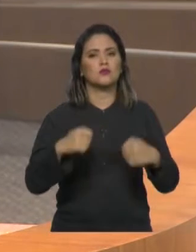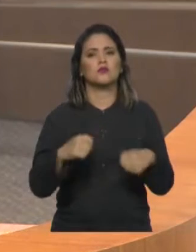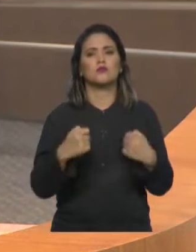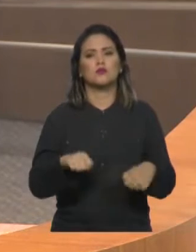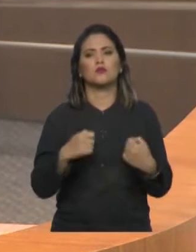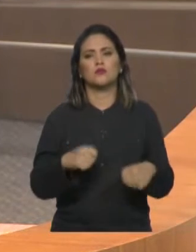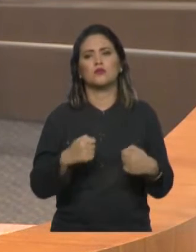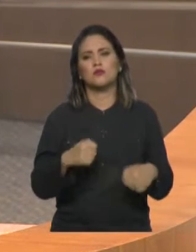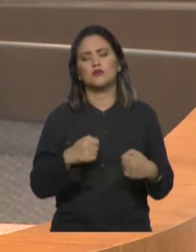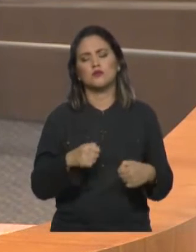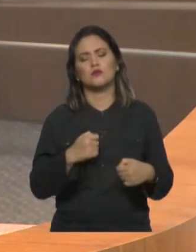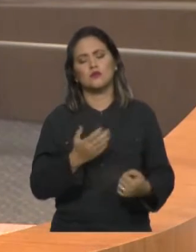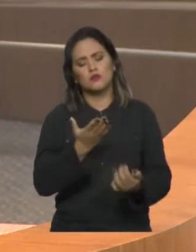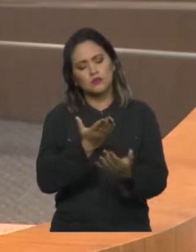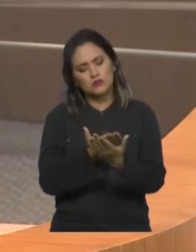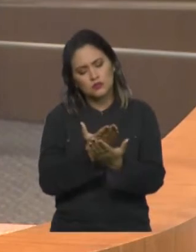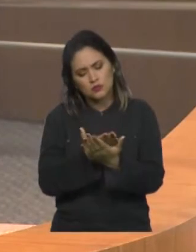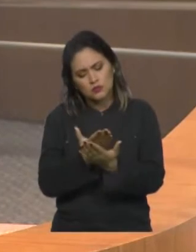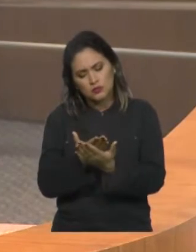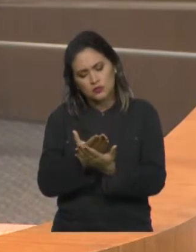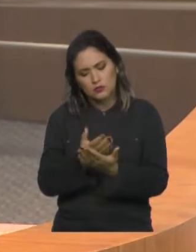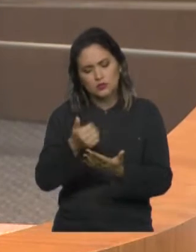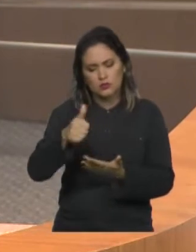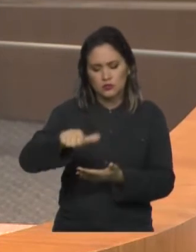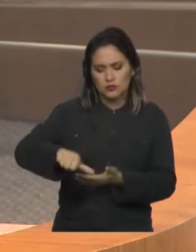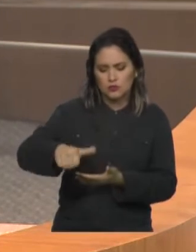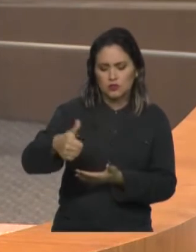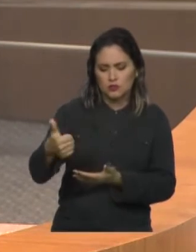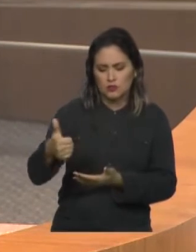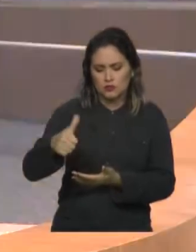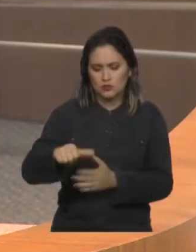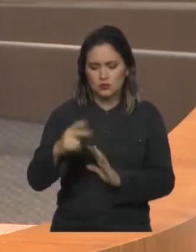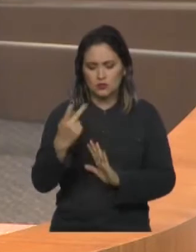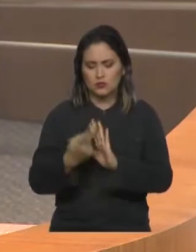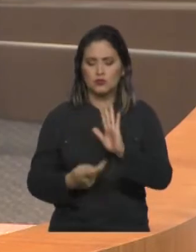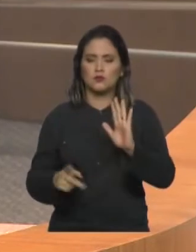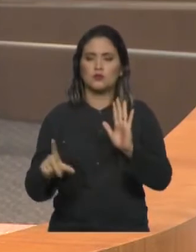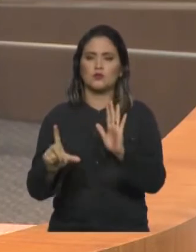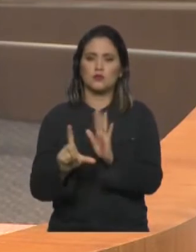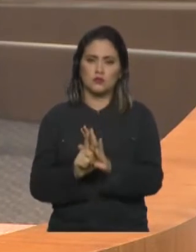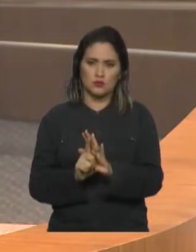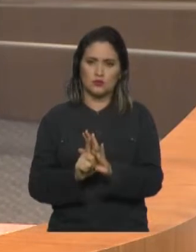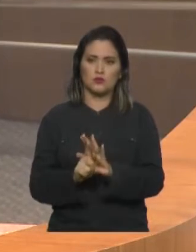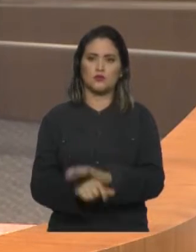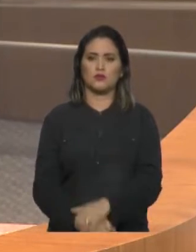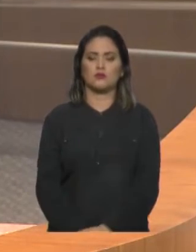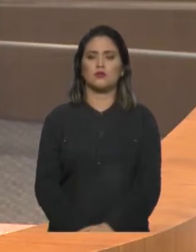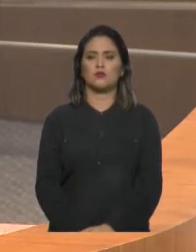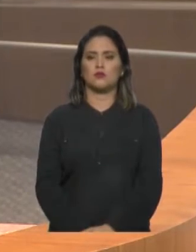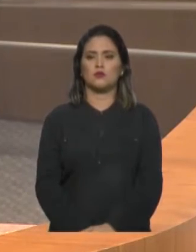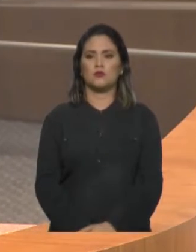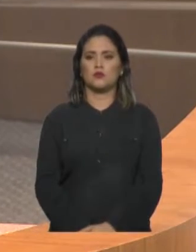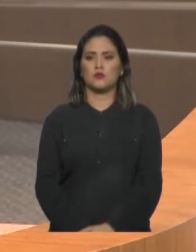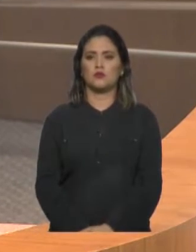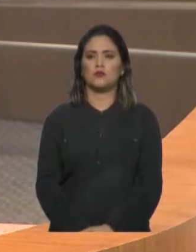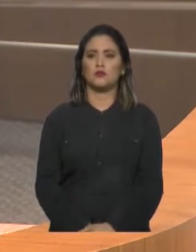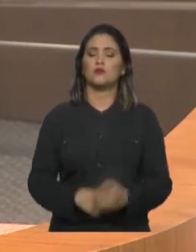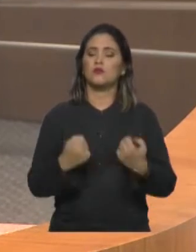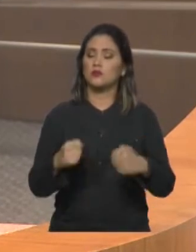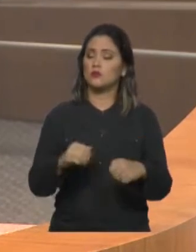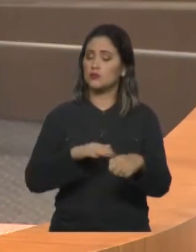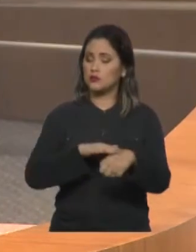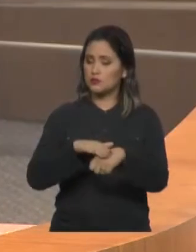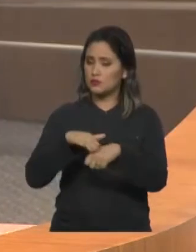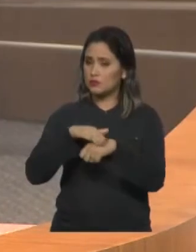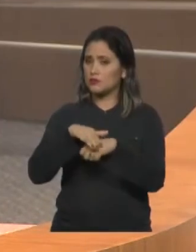analisar com mais calma esse projeto de lei de mais tempo para conversar com a categoria